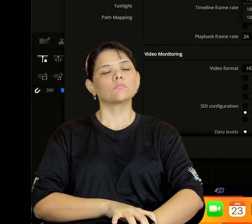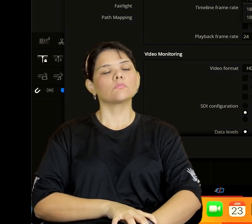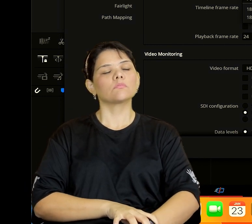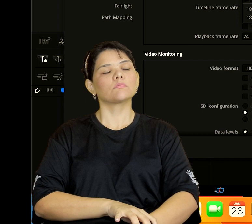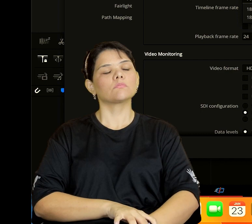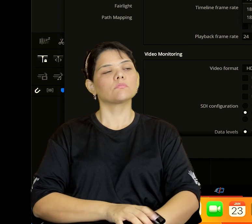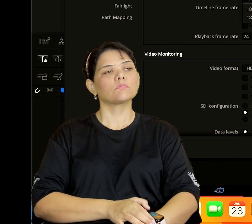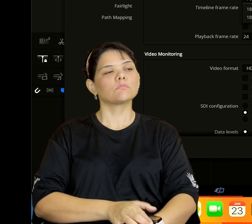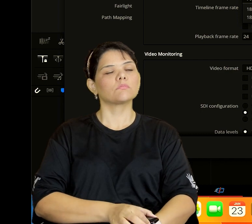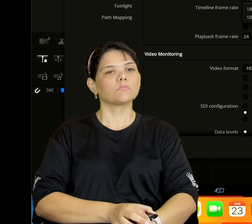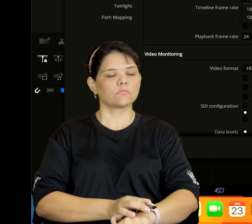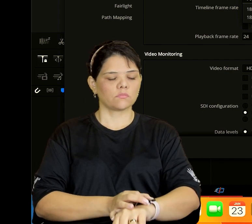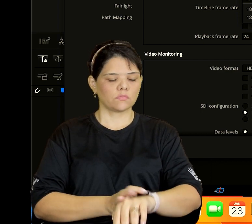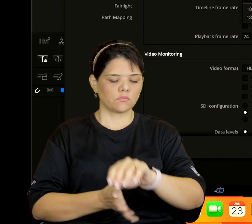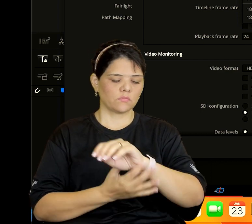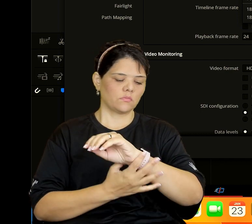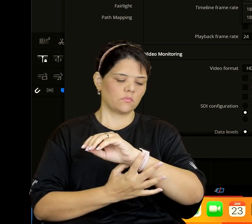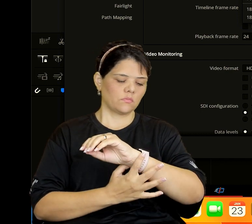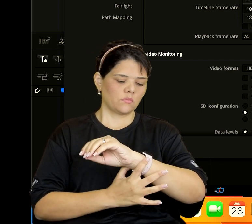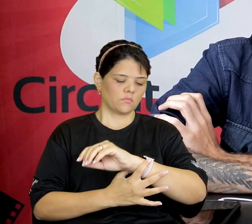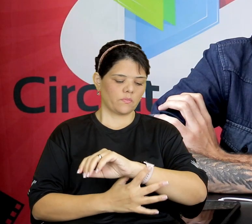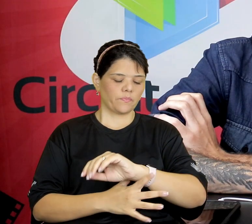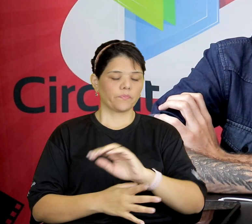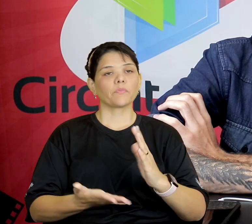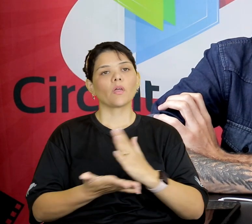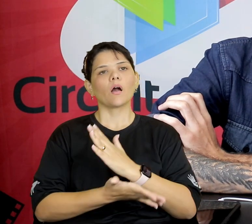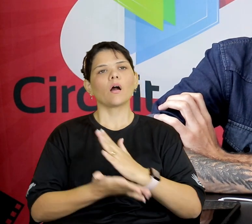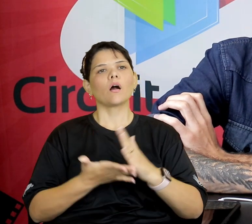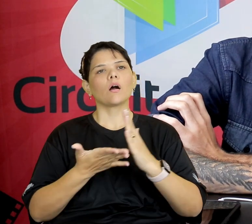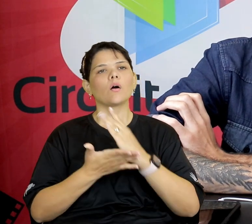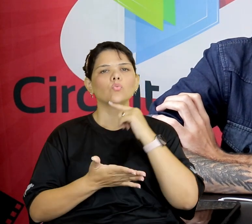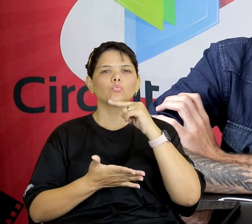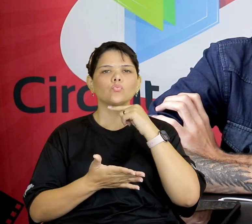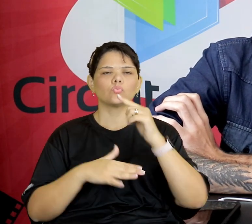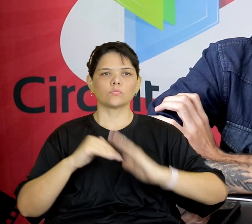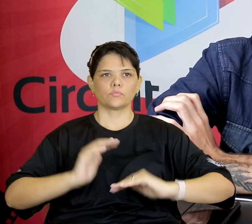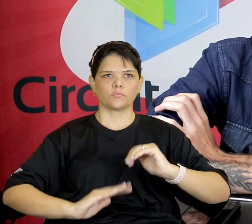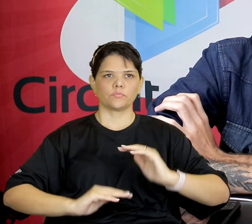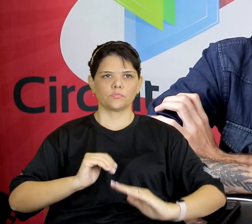Então, é isso. Alguma dúvida em relação ao formato?